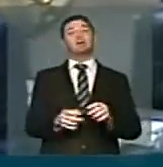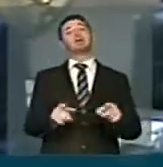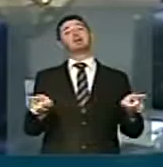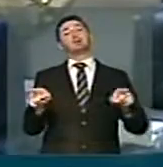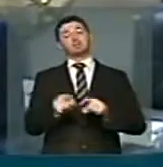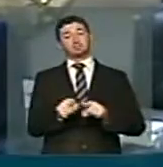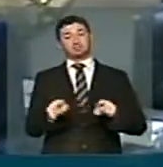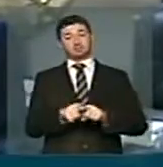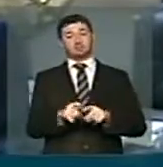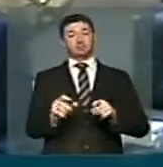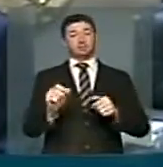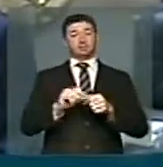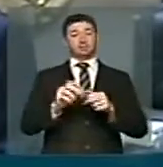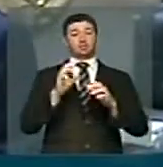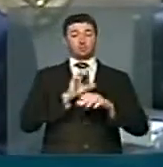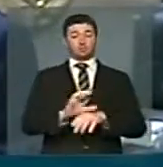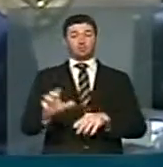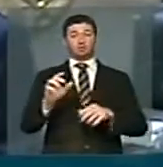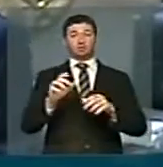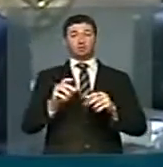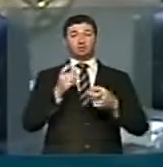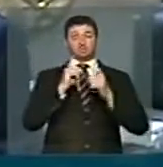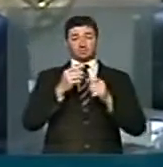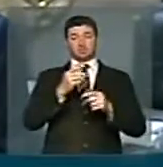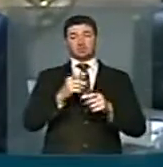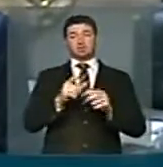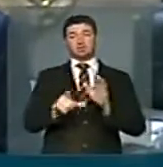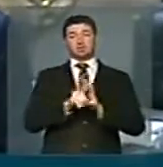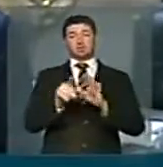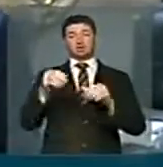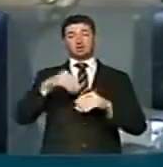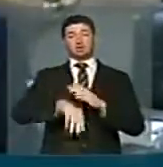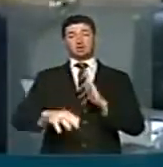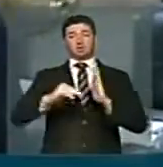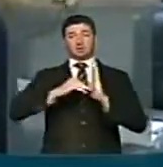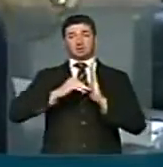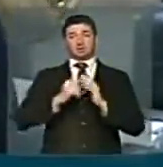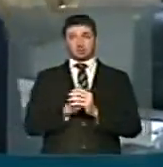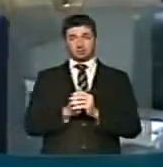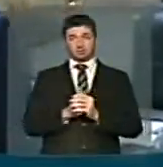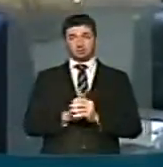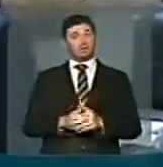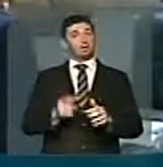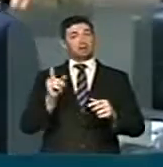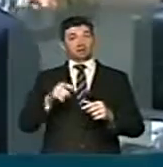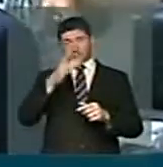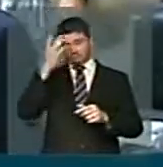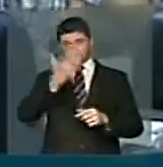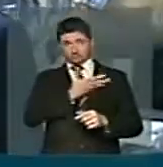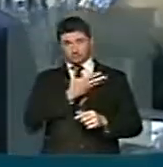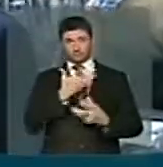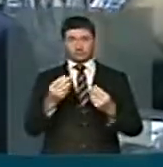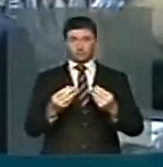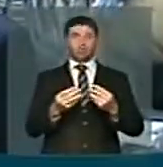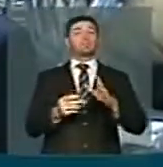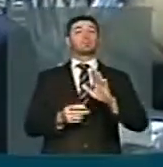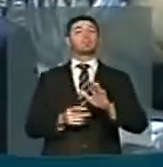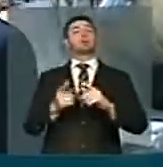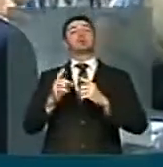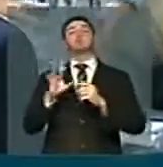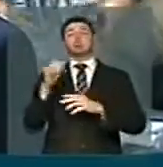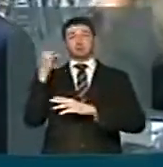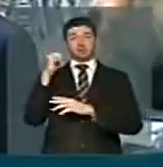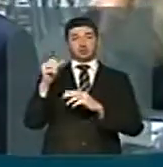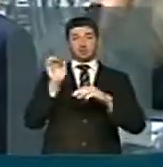também foi idealizador do curso de administração legislativa no Senado Federal. Dr. Marcos Vieira, além de muitos amigos queridos, não só no